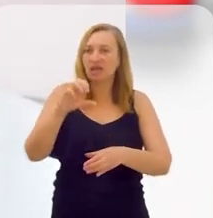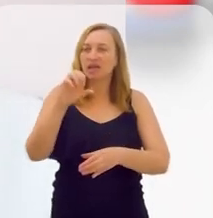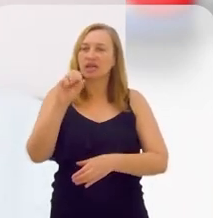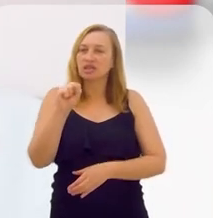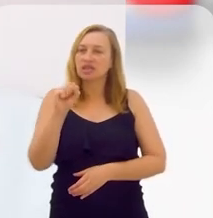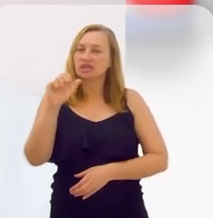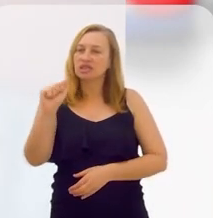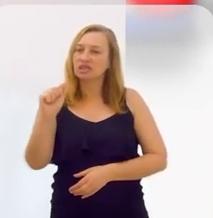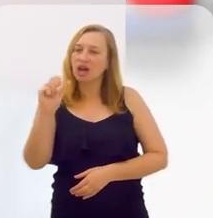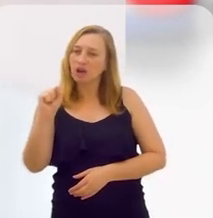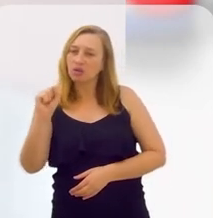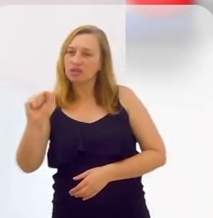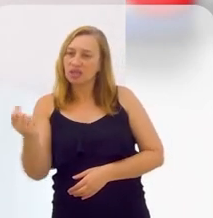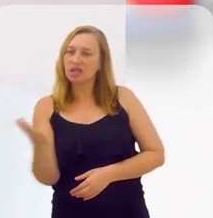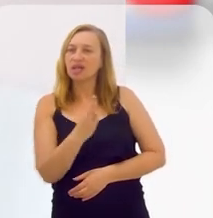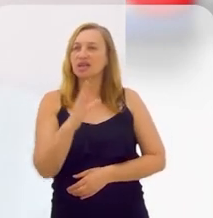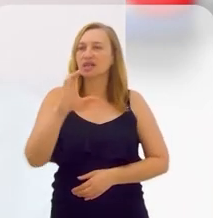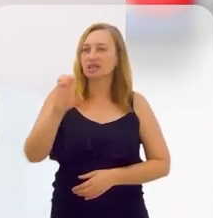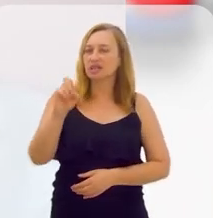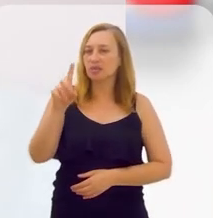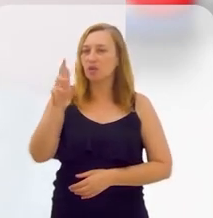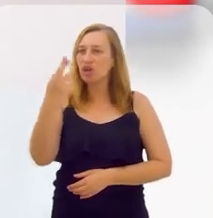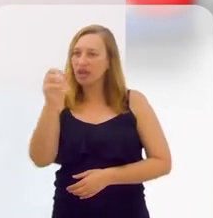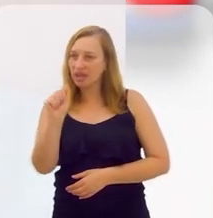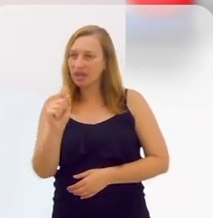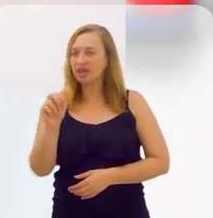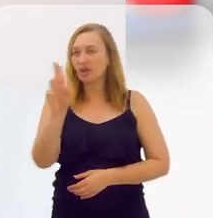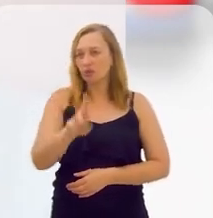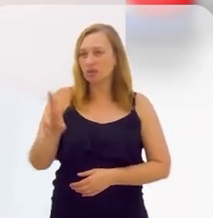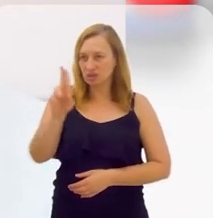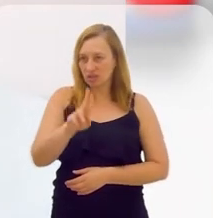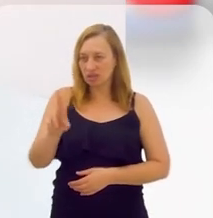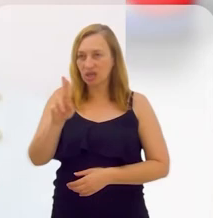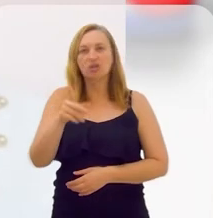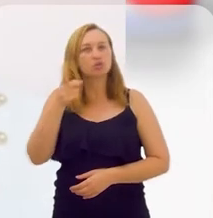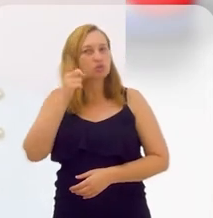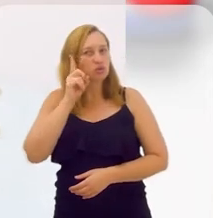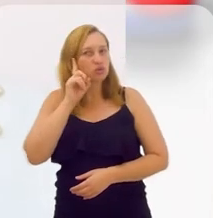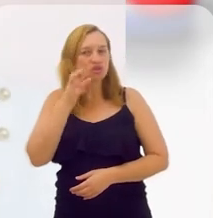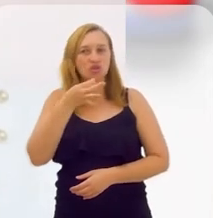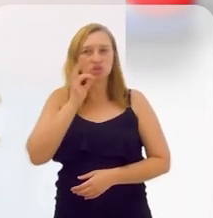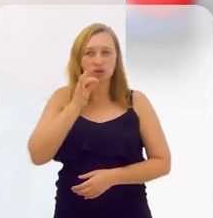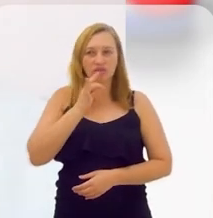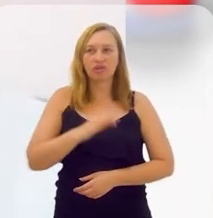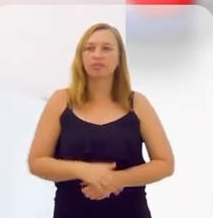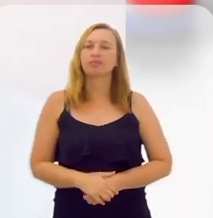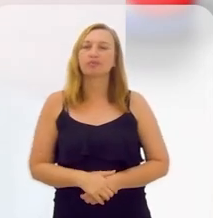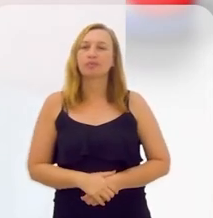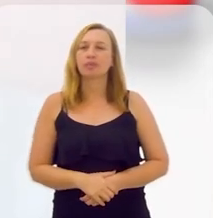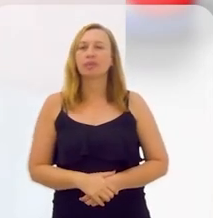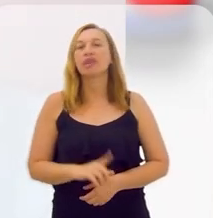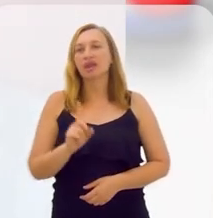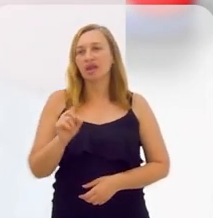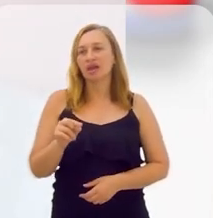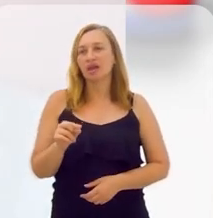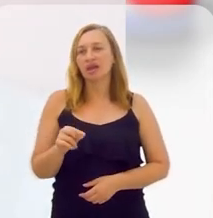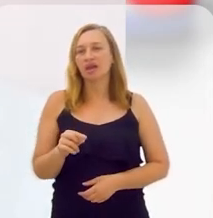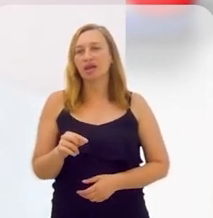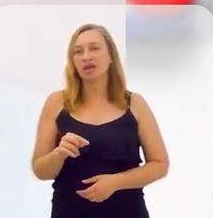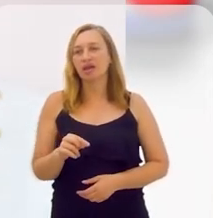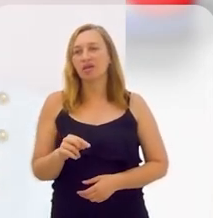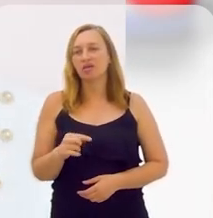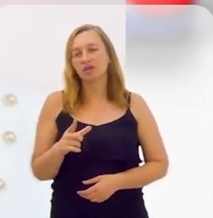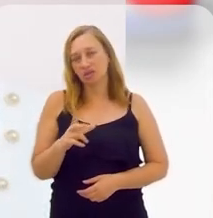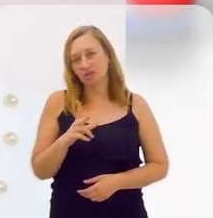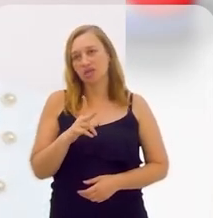salsa, cebolinha, essas coisas que é utilizada no dia a dia do café. Essa é a